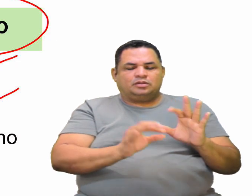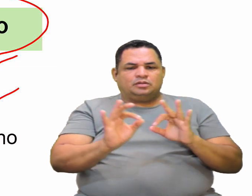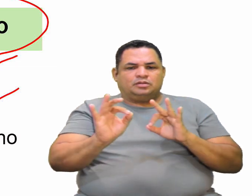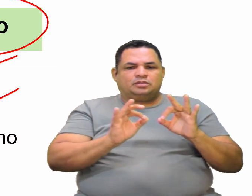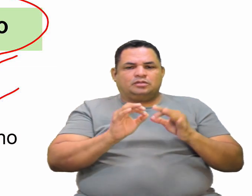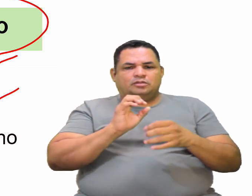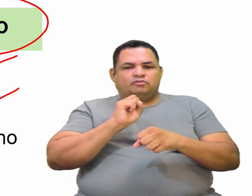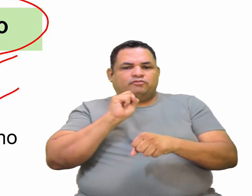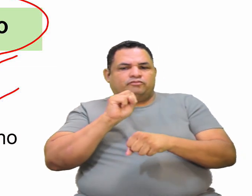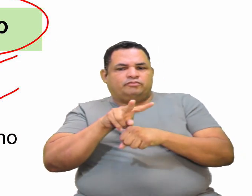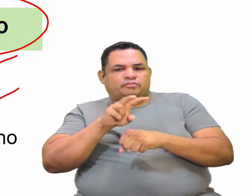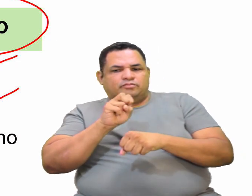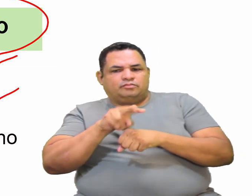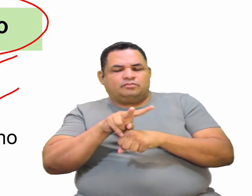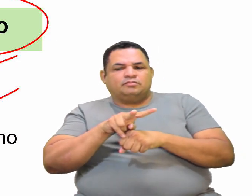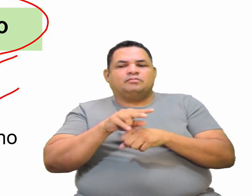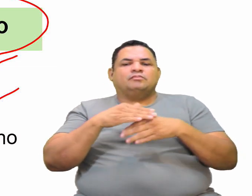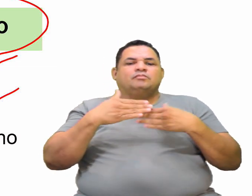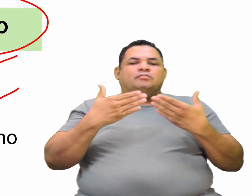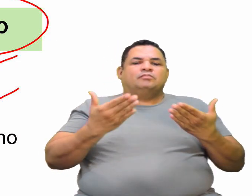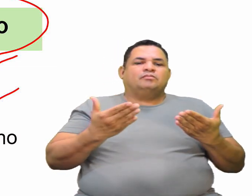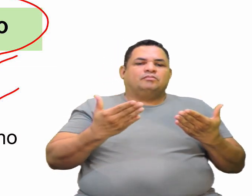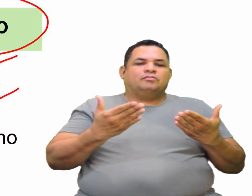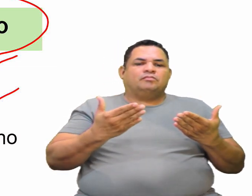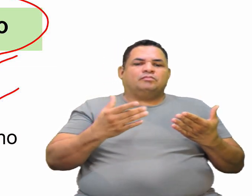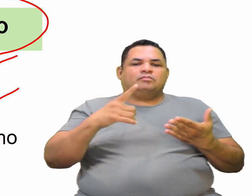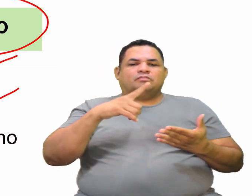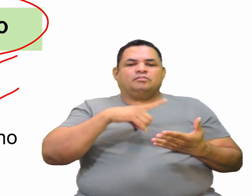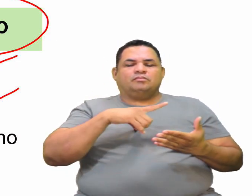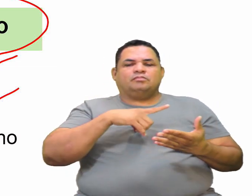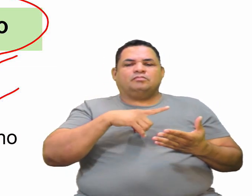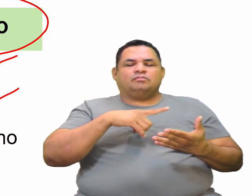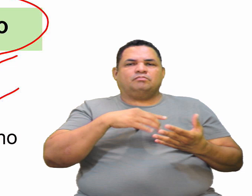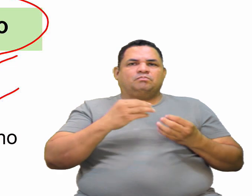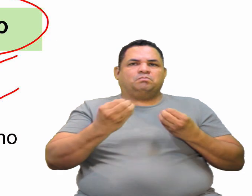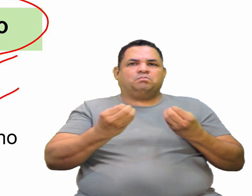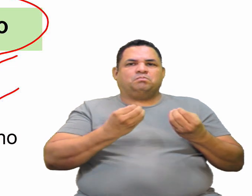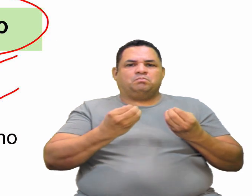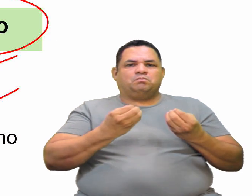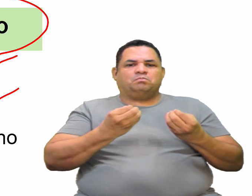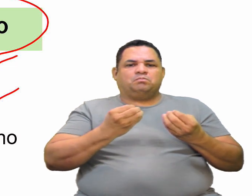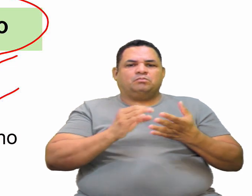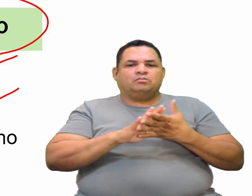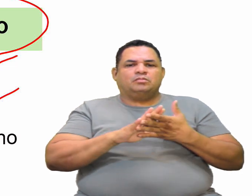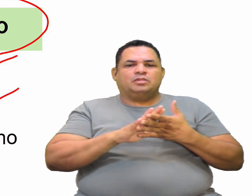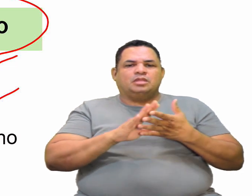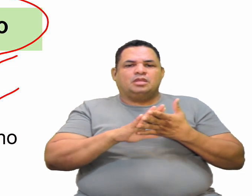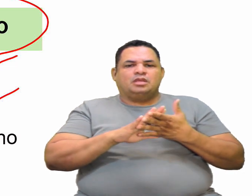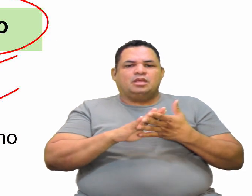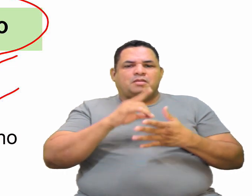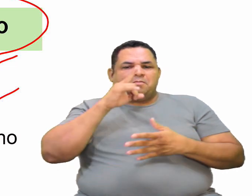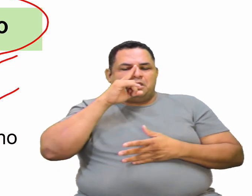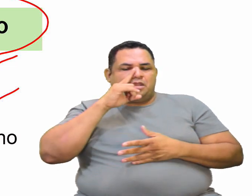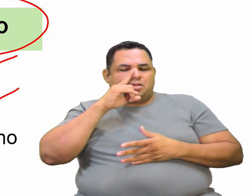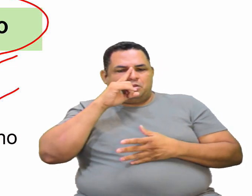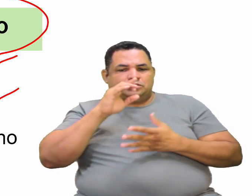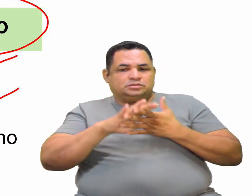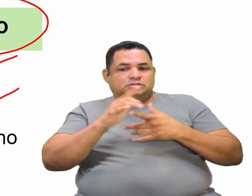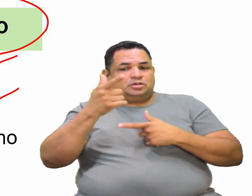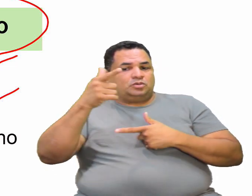um veneno, de repente. Uma vai ter alguma coisa tóxica e a outra